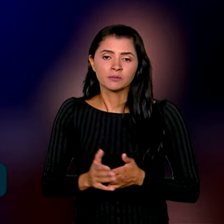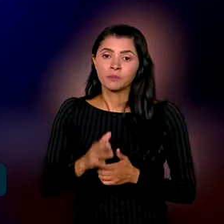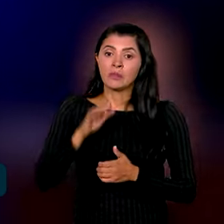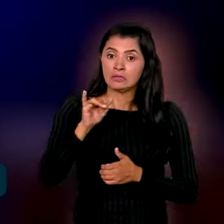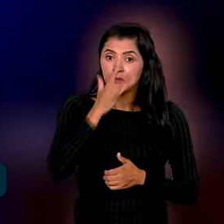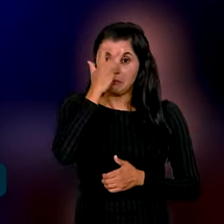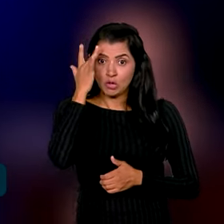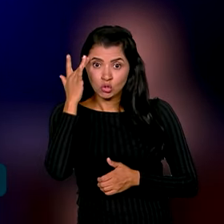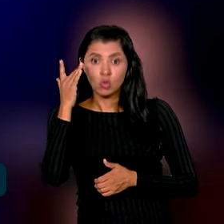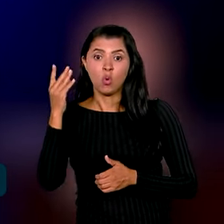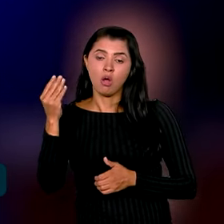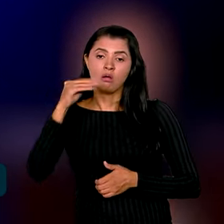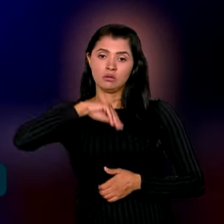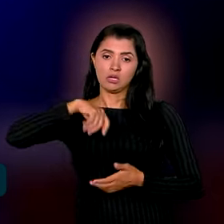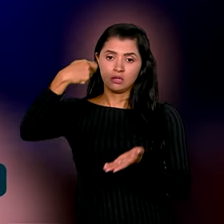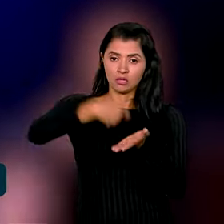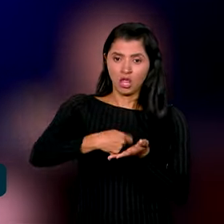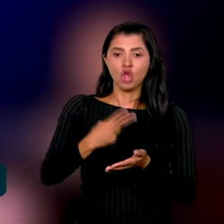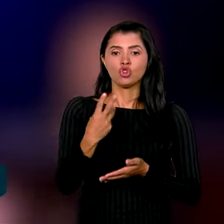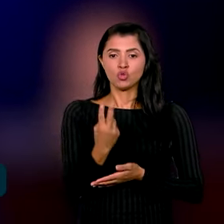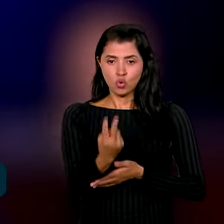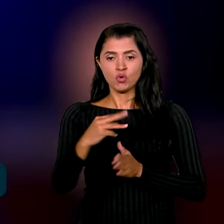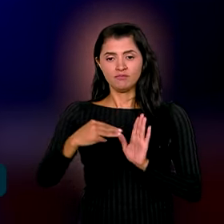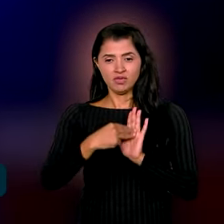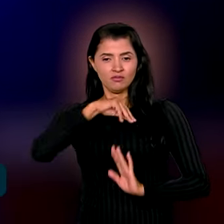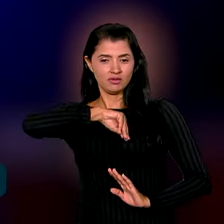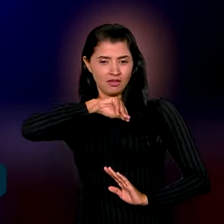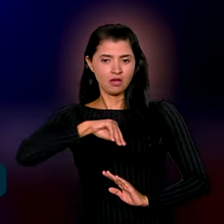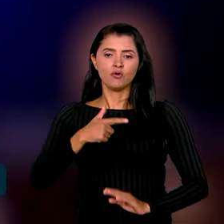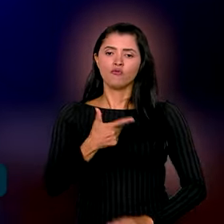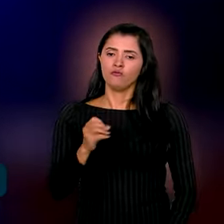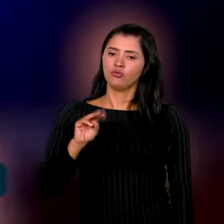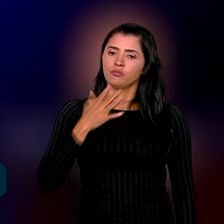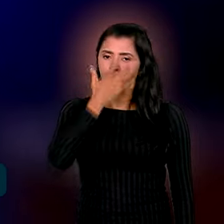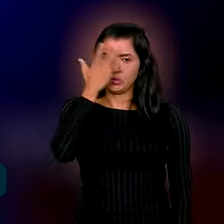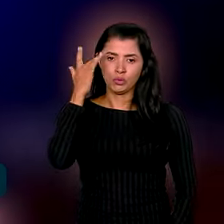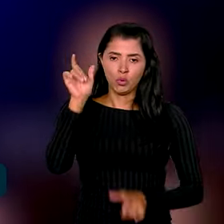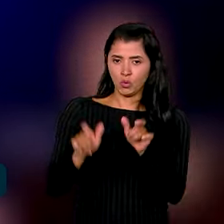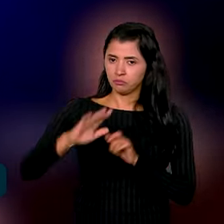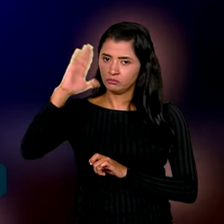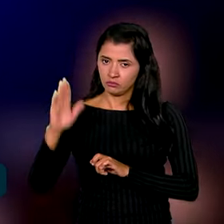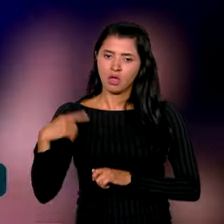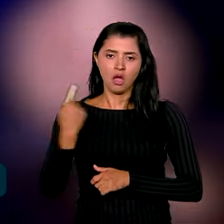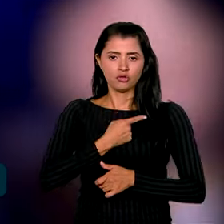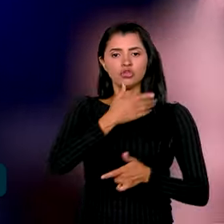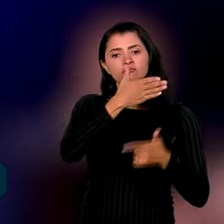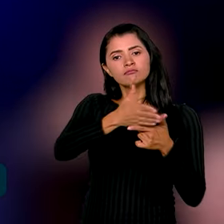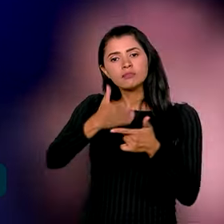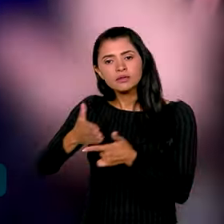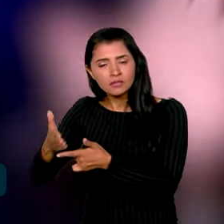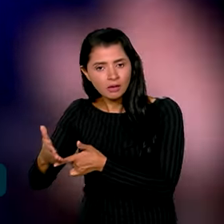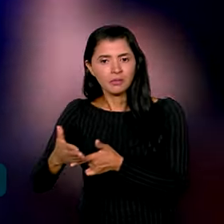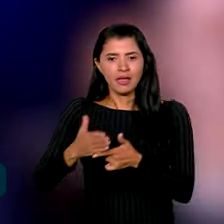pessoa ganha até 2 salários mínimos, que são 20 milhões de brasileiros, nós parcelamos essa dívida. Quer dizer, além de cair